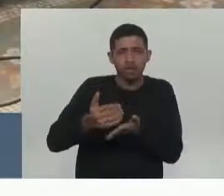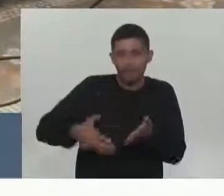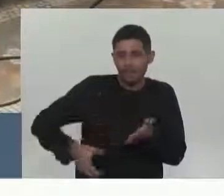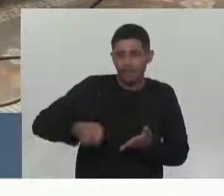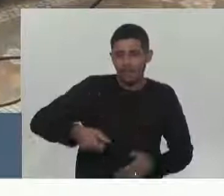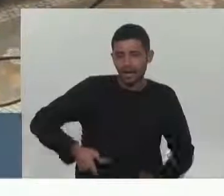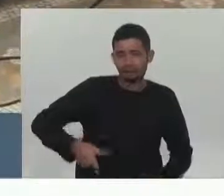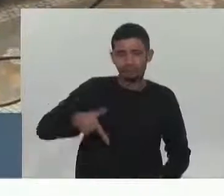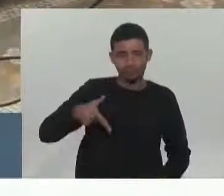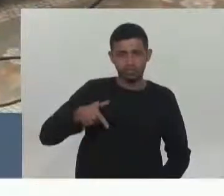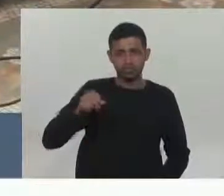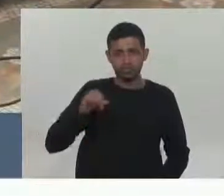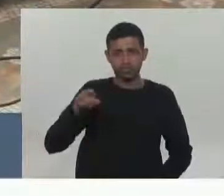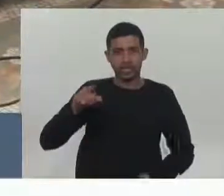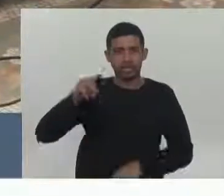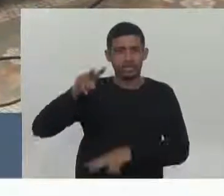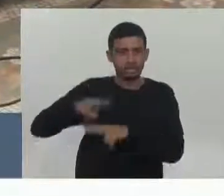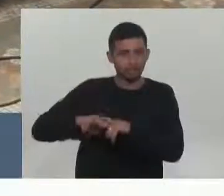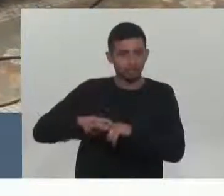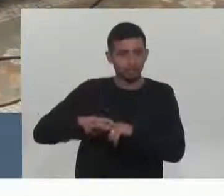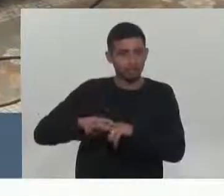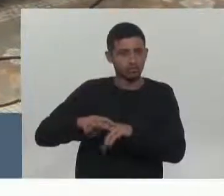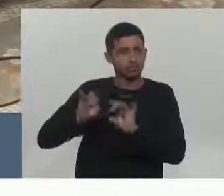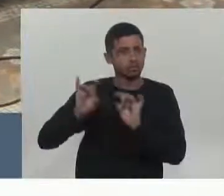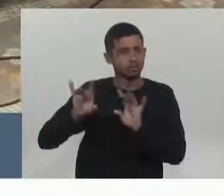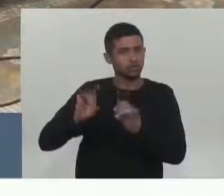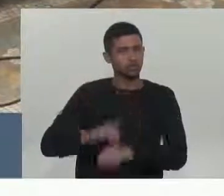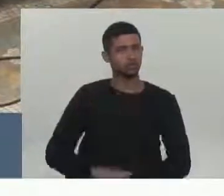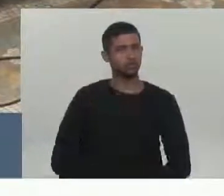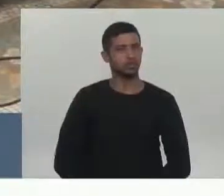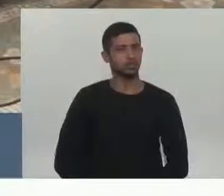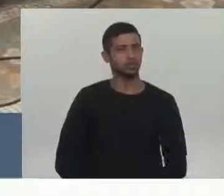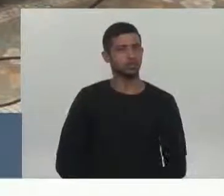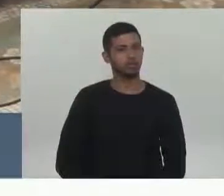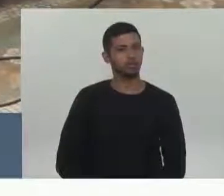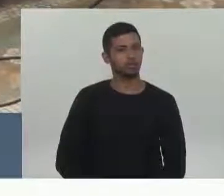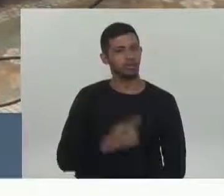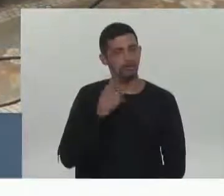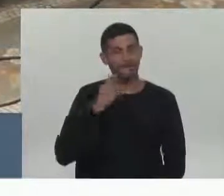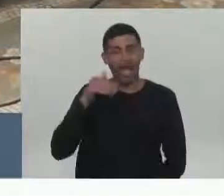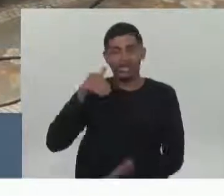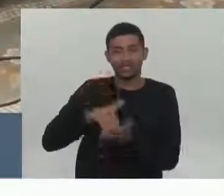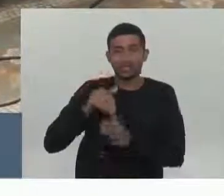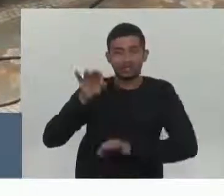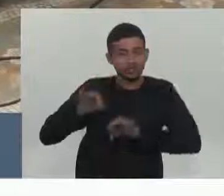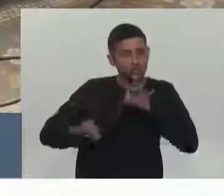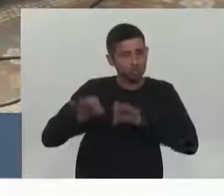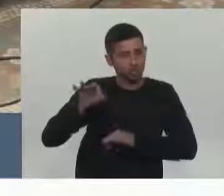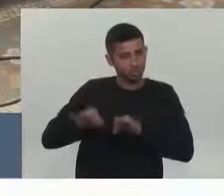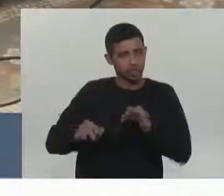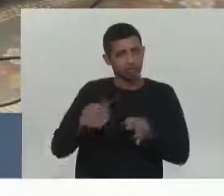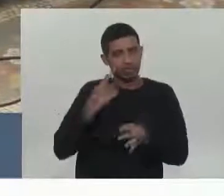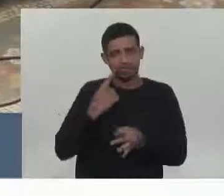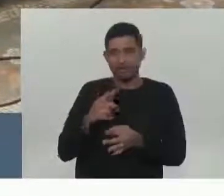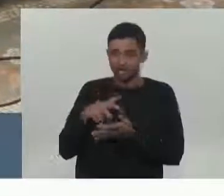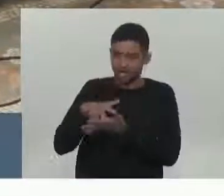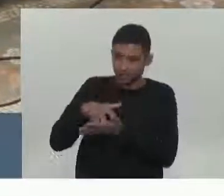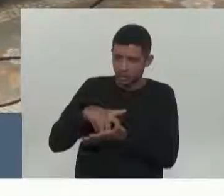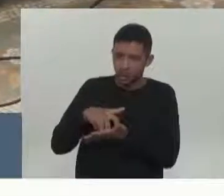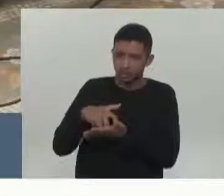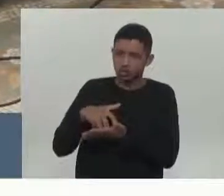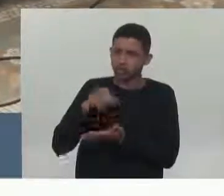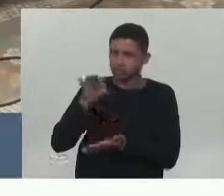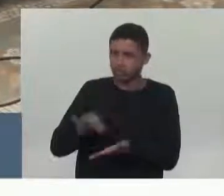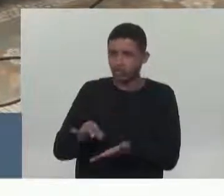especial, à disposição da autoridade competente, até que trânsito em julgado de sentença condenatória,